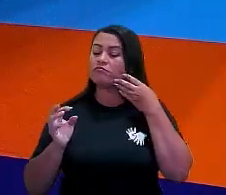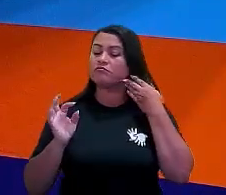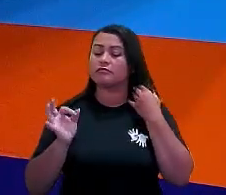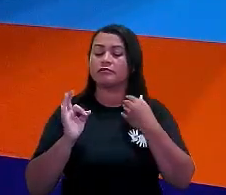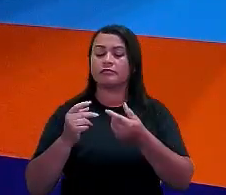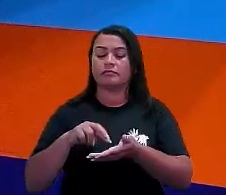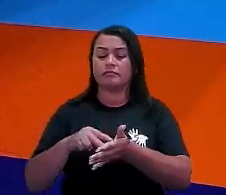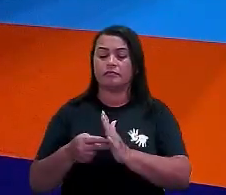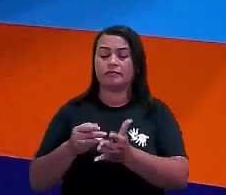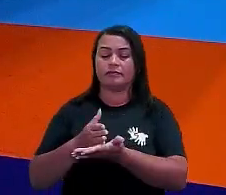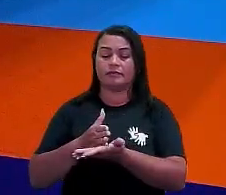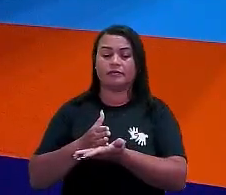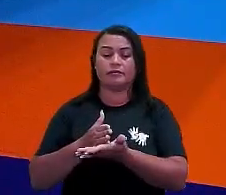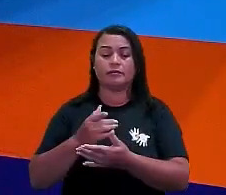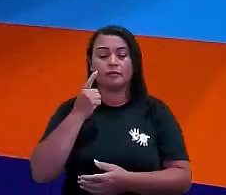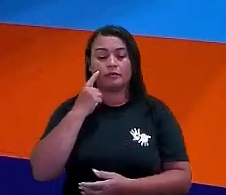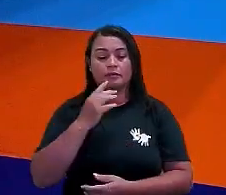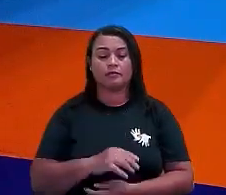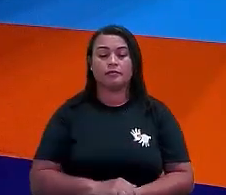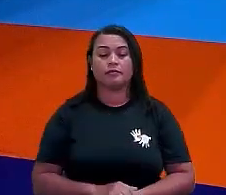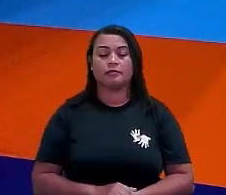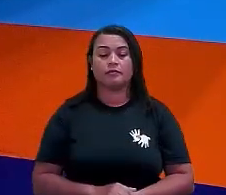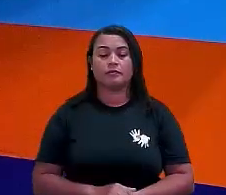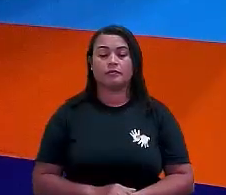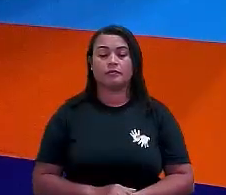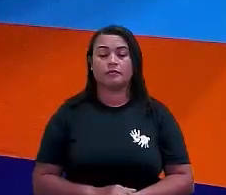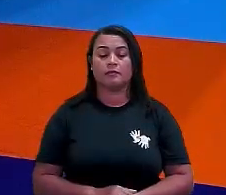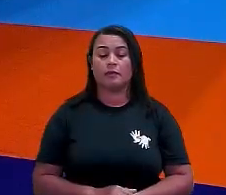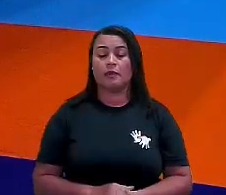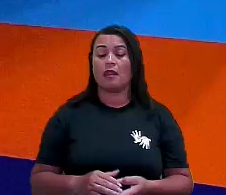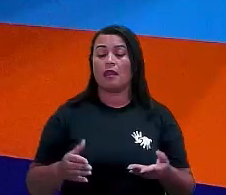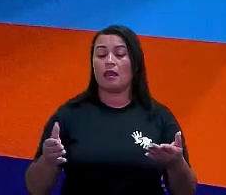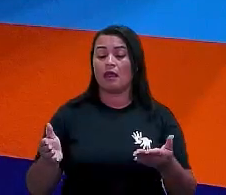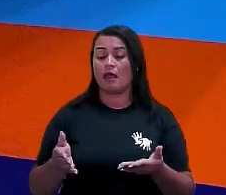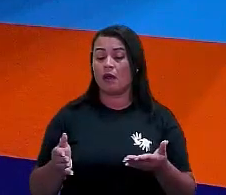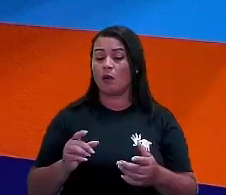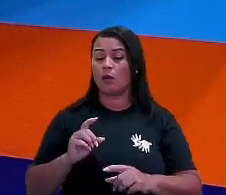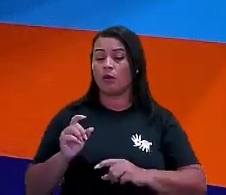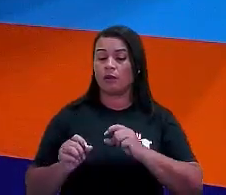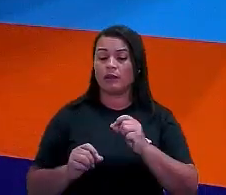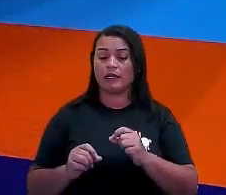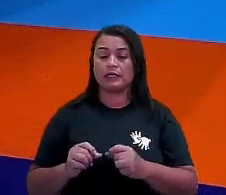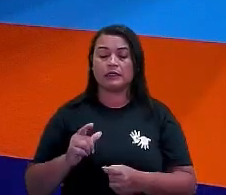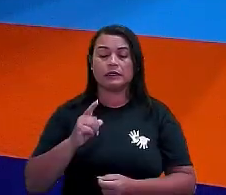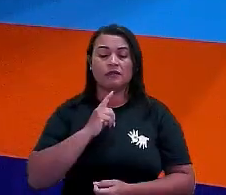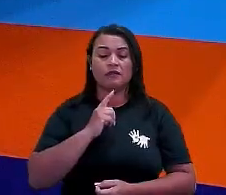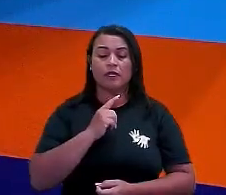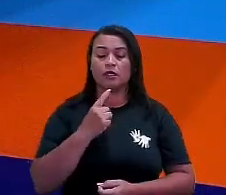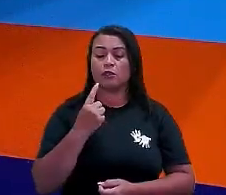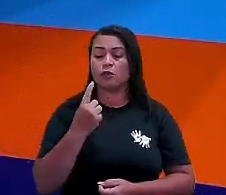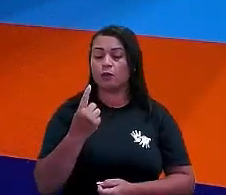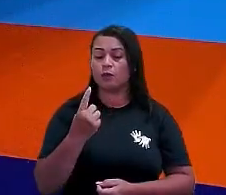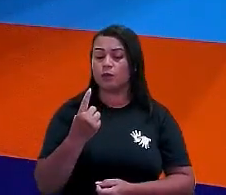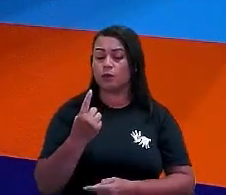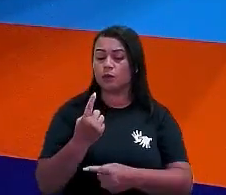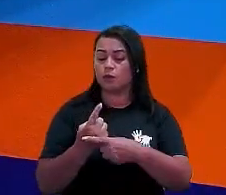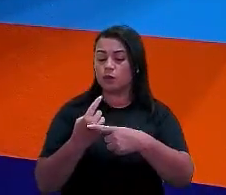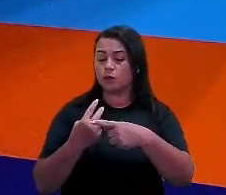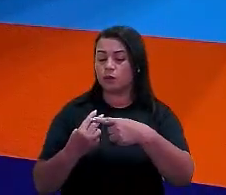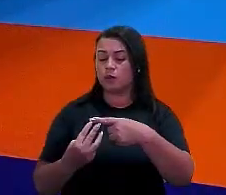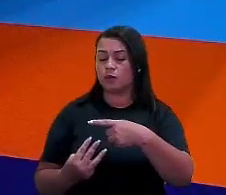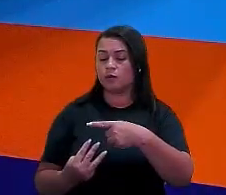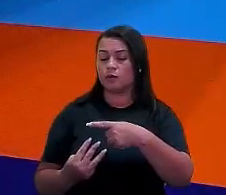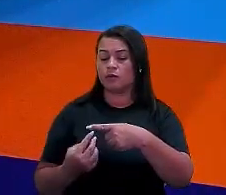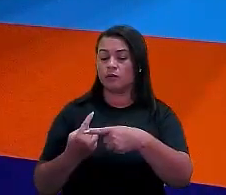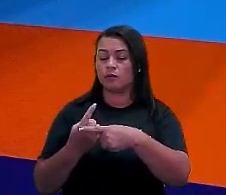certo? Ó, agora, se fosse o terço, né? Se eu